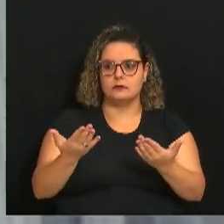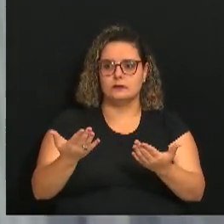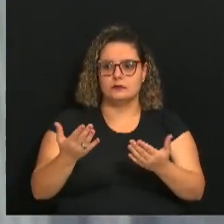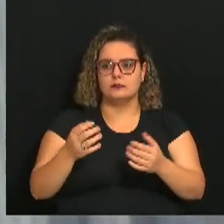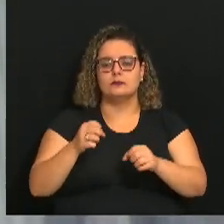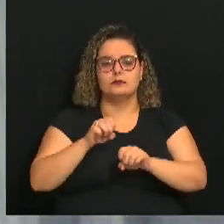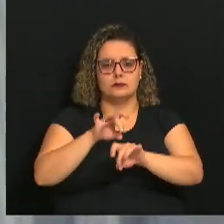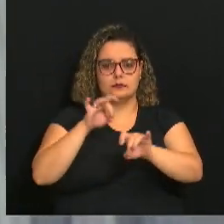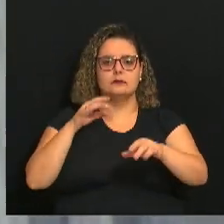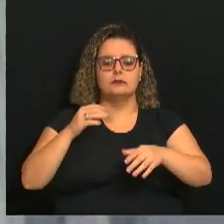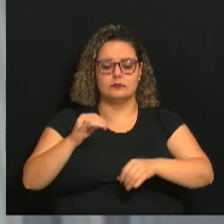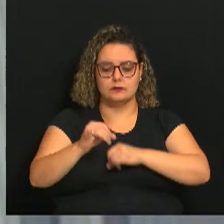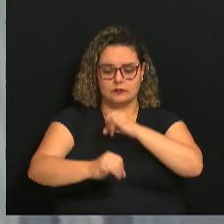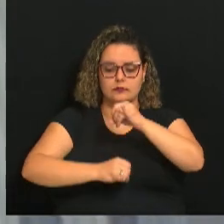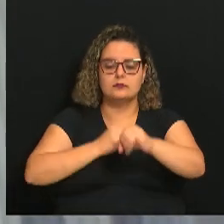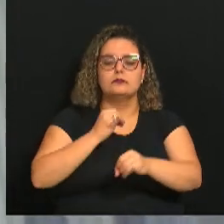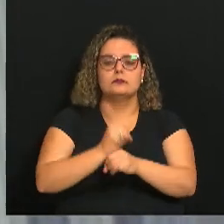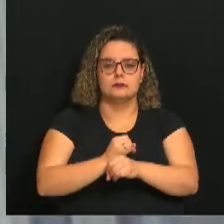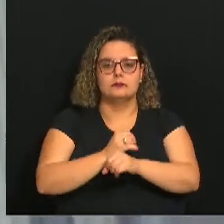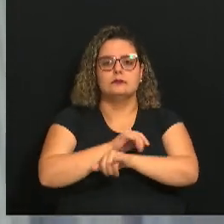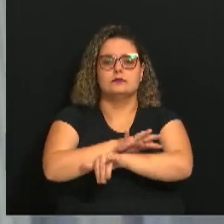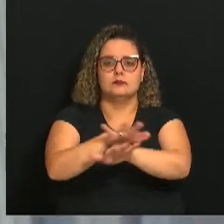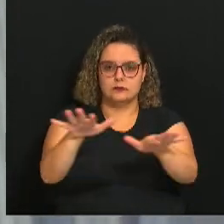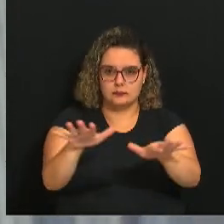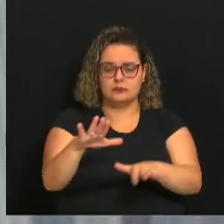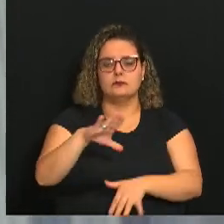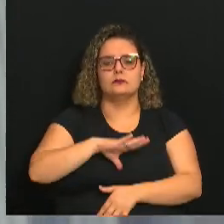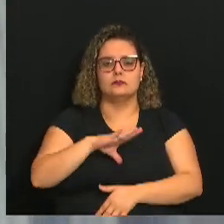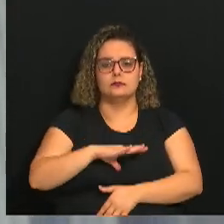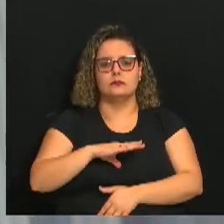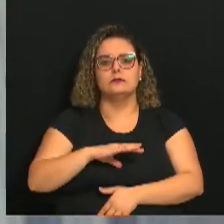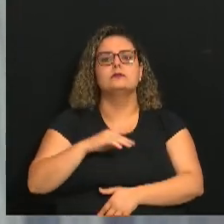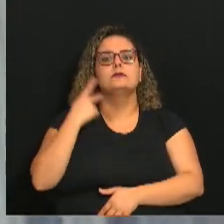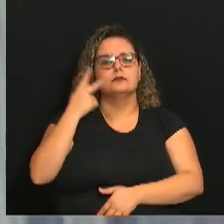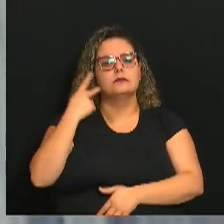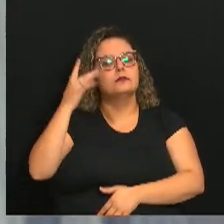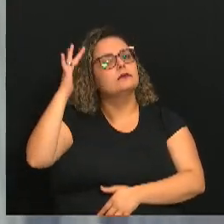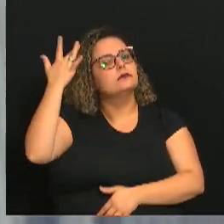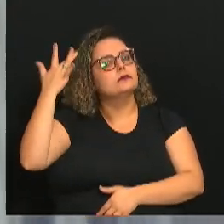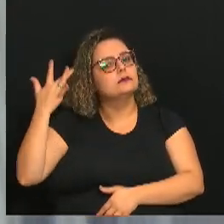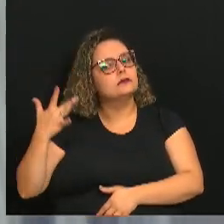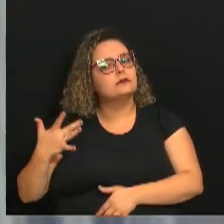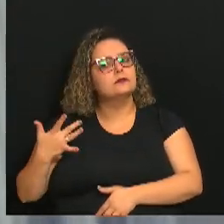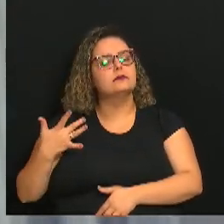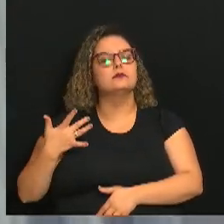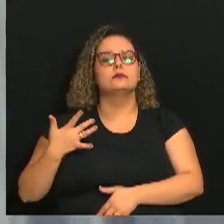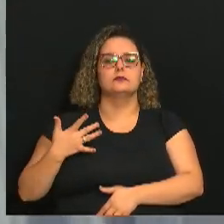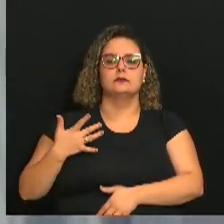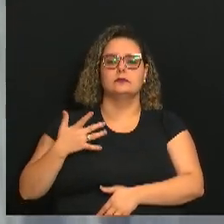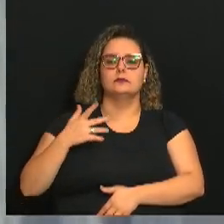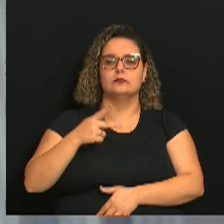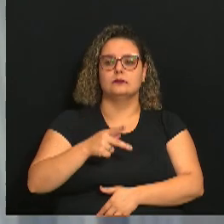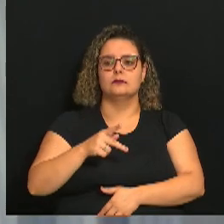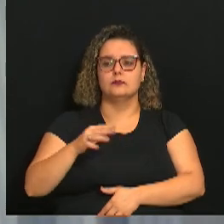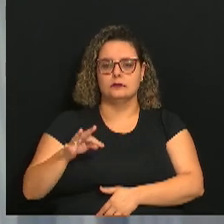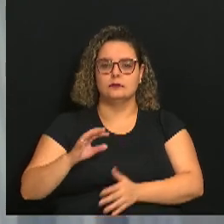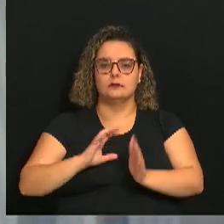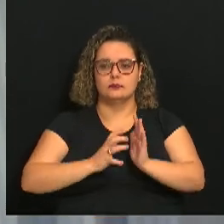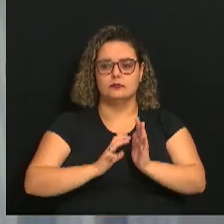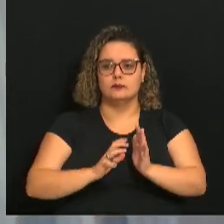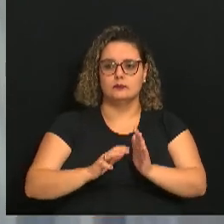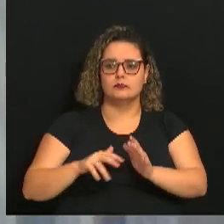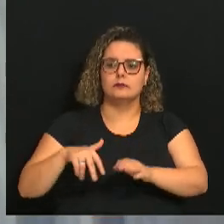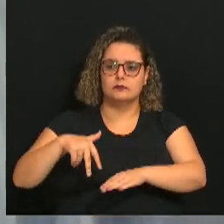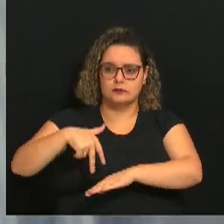transmitir esse debate ao vivo para toda a cidade. A vereadora Guida Calisto, do PT, participou aqui ativamente, foi uma